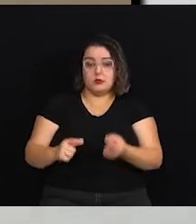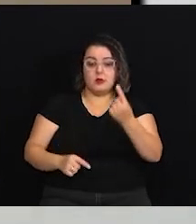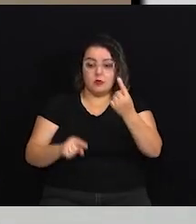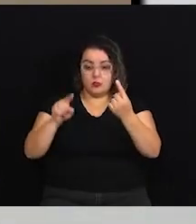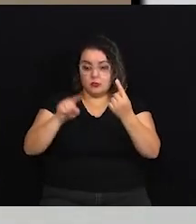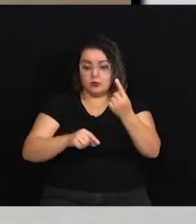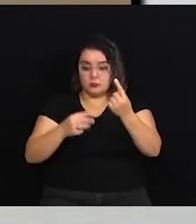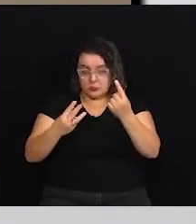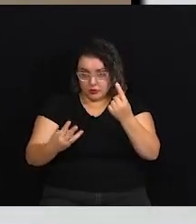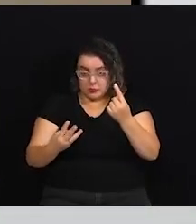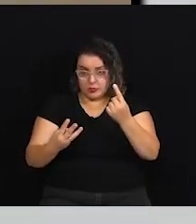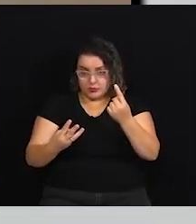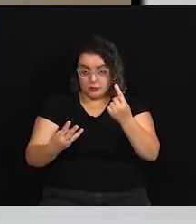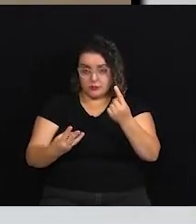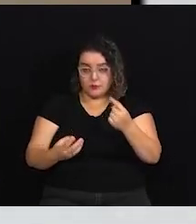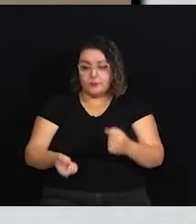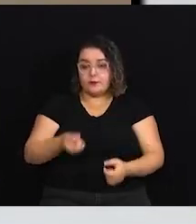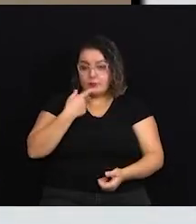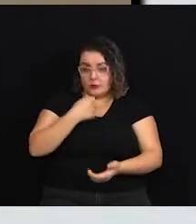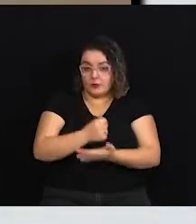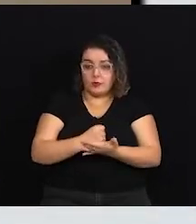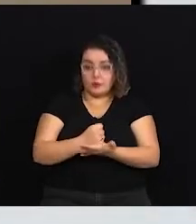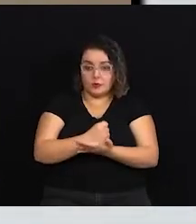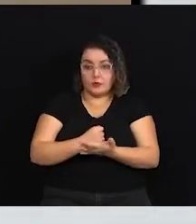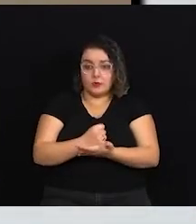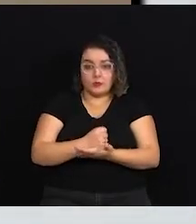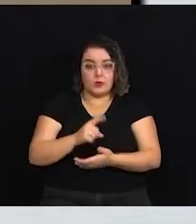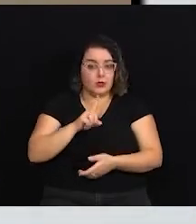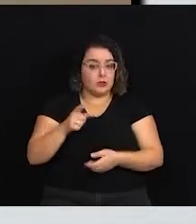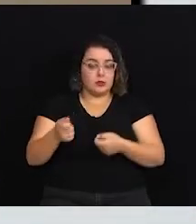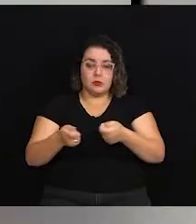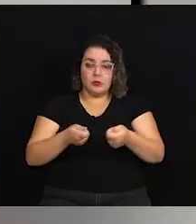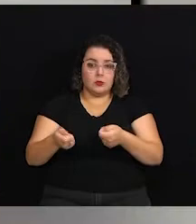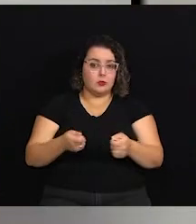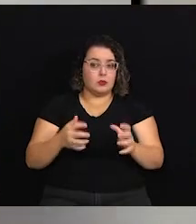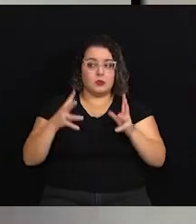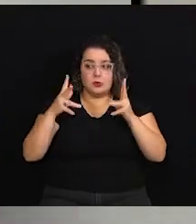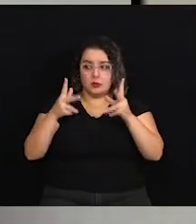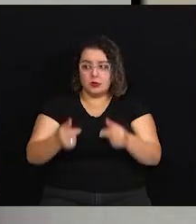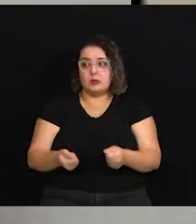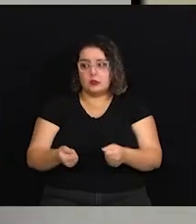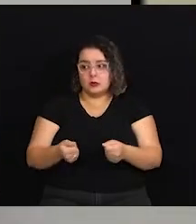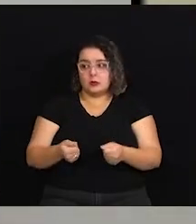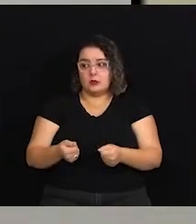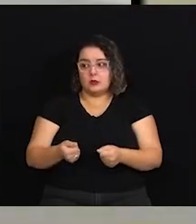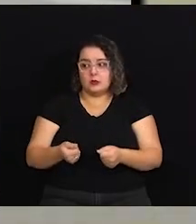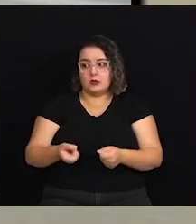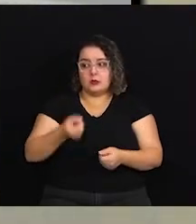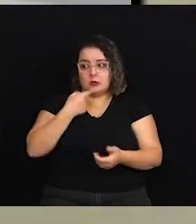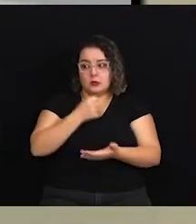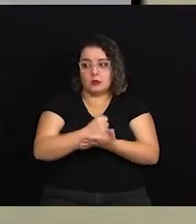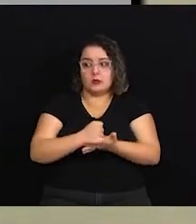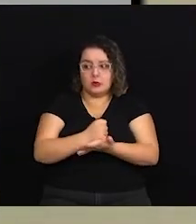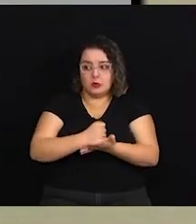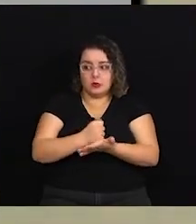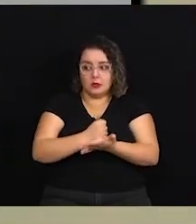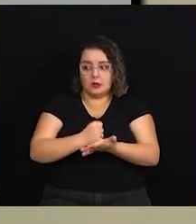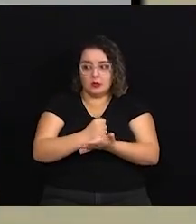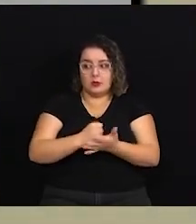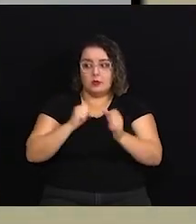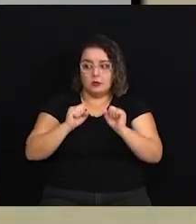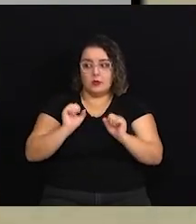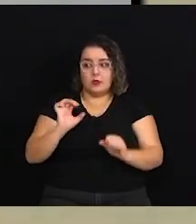terço de que a medicação é ela não controla na totalidade a despeito da medicação as